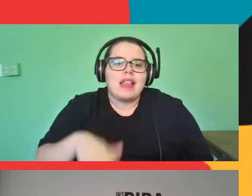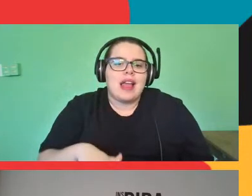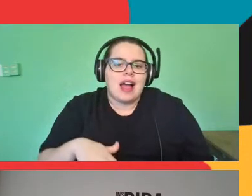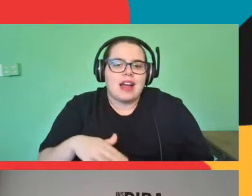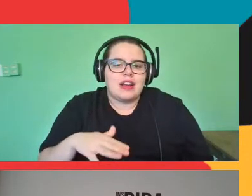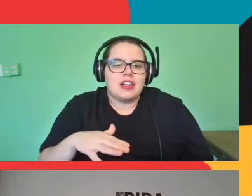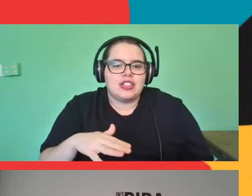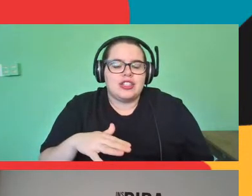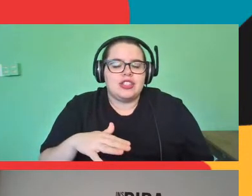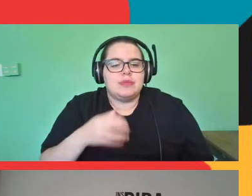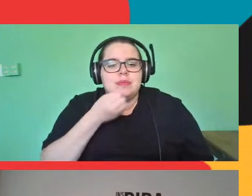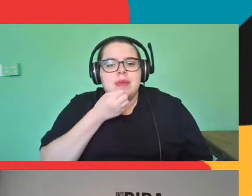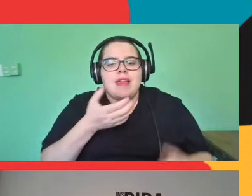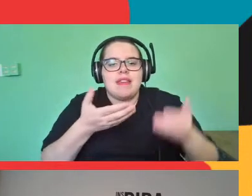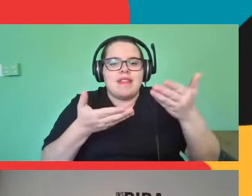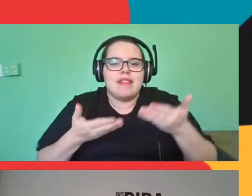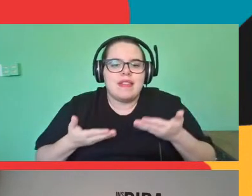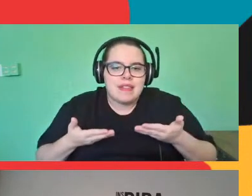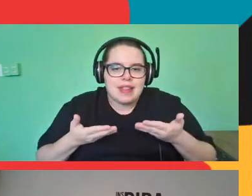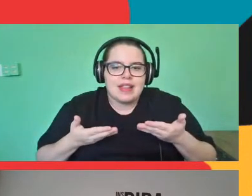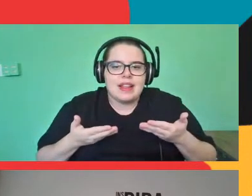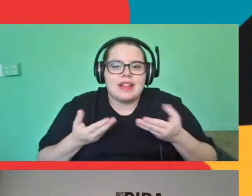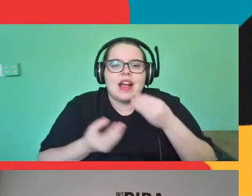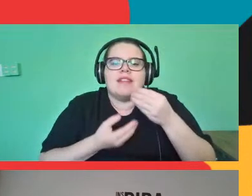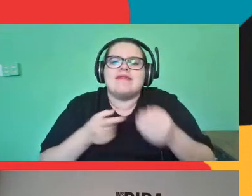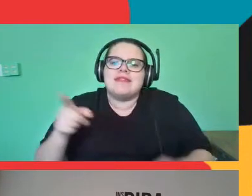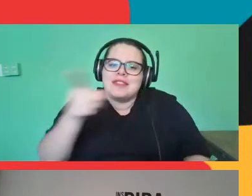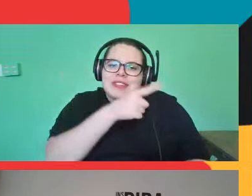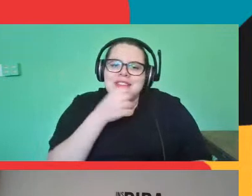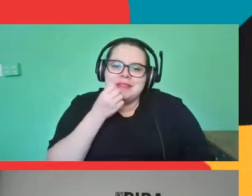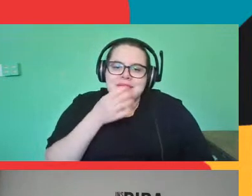muito bem-vindas. Como é que vocês estão? Todas bem?